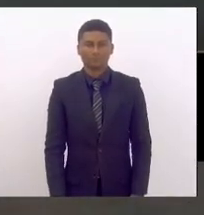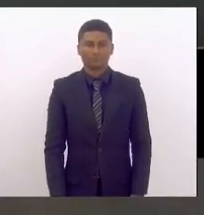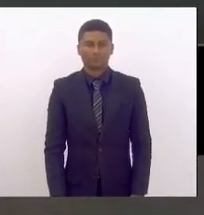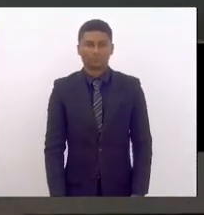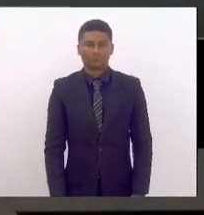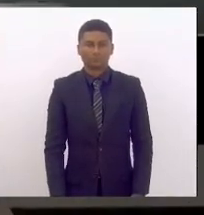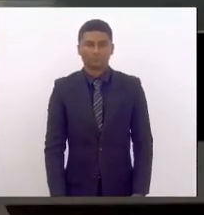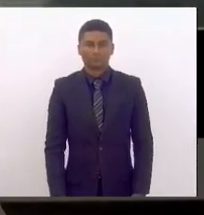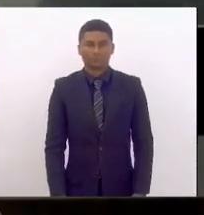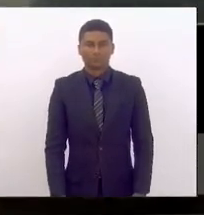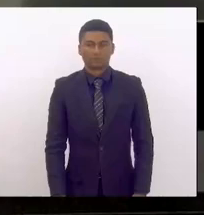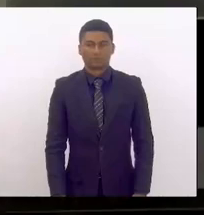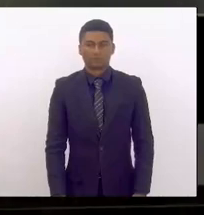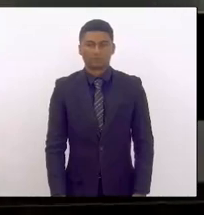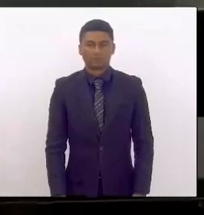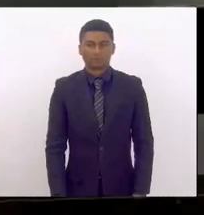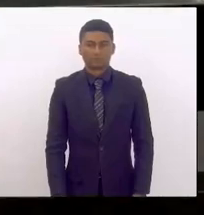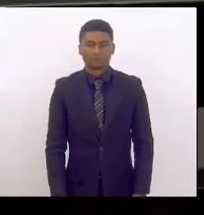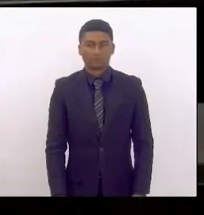elas